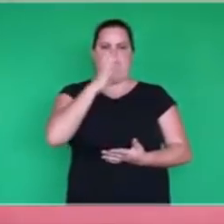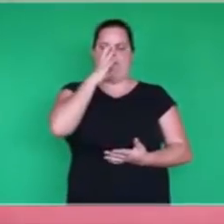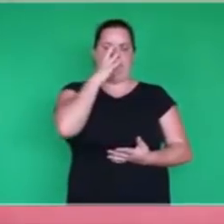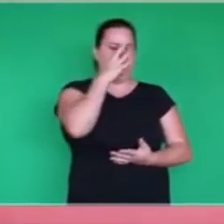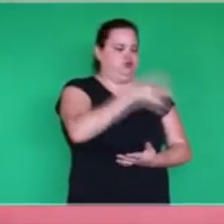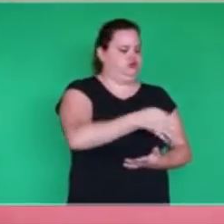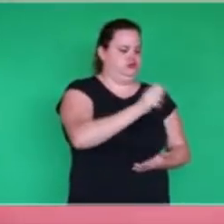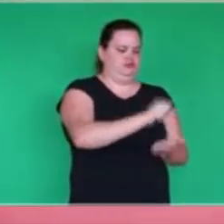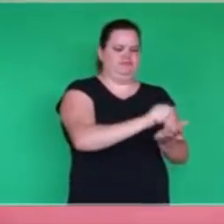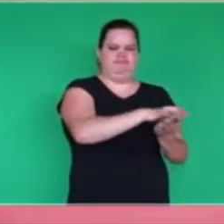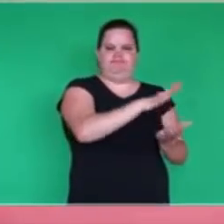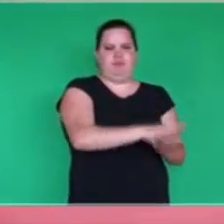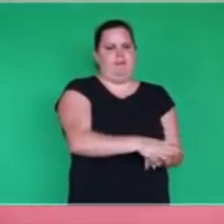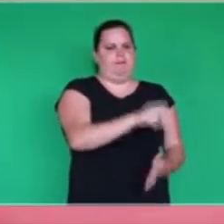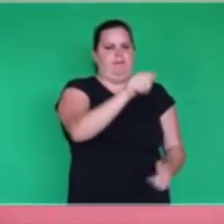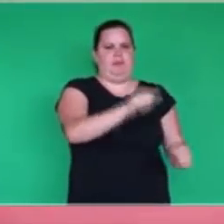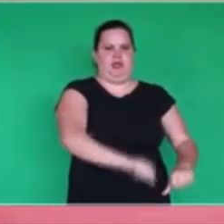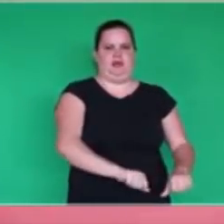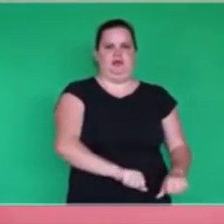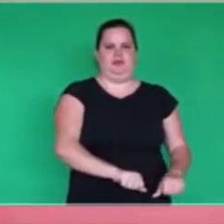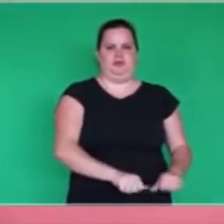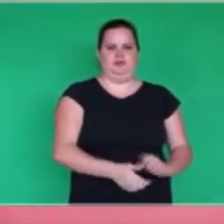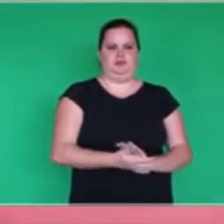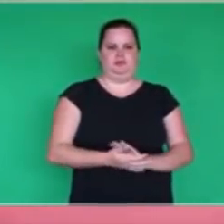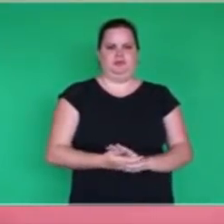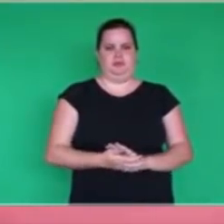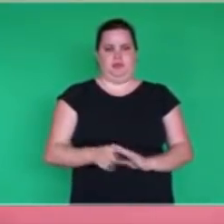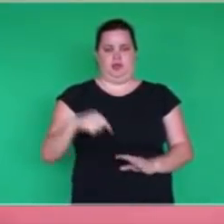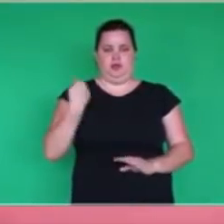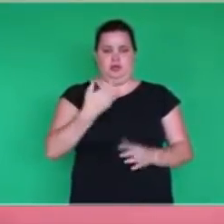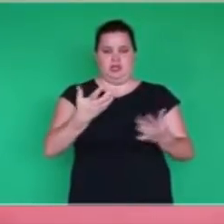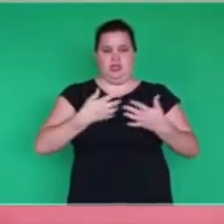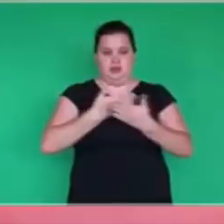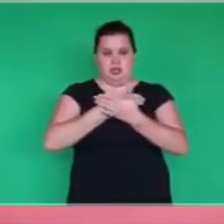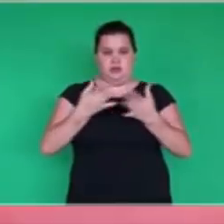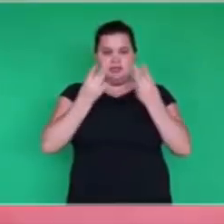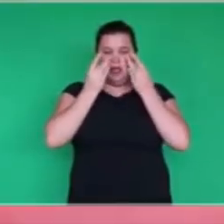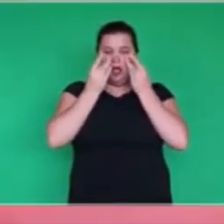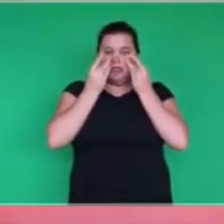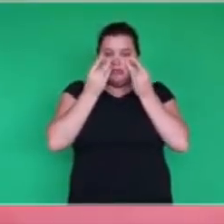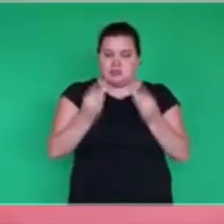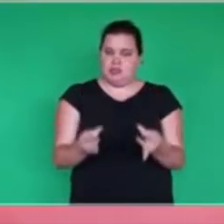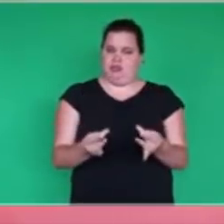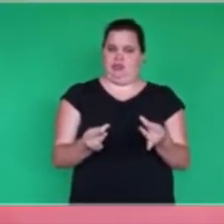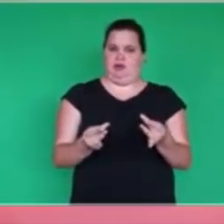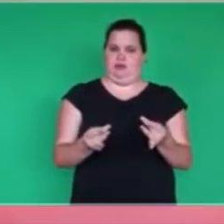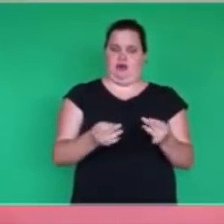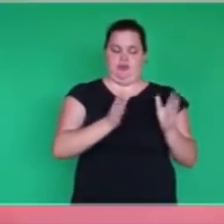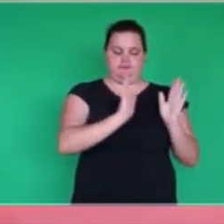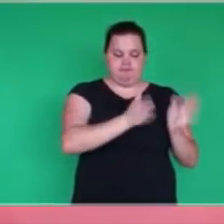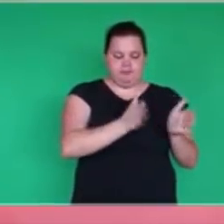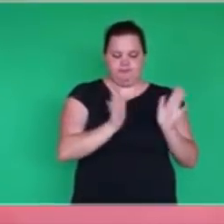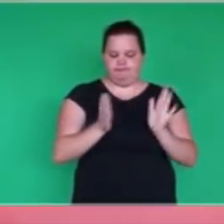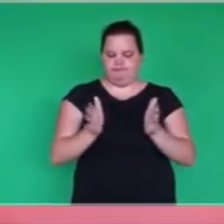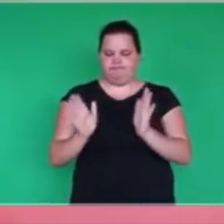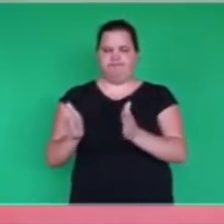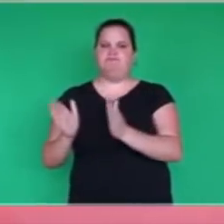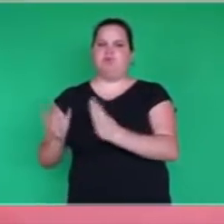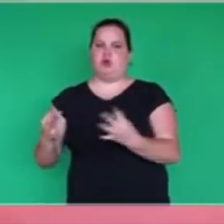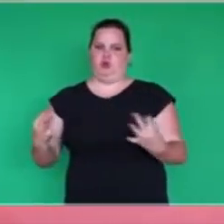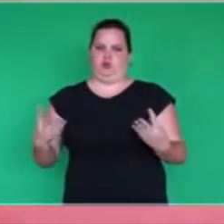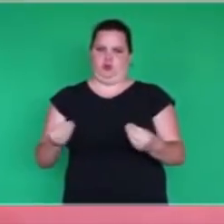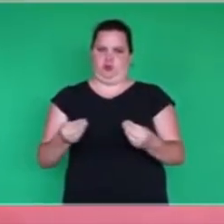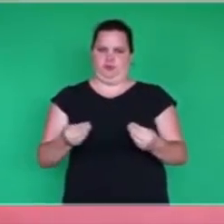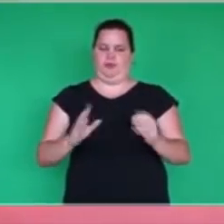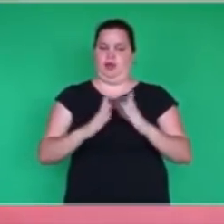coisa, gostaria que os irmãos estivessem atentos a essa sequência. A igreja